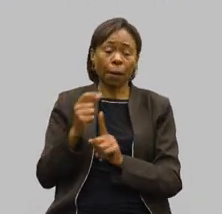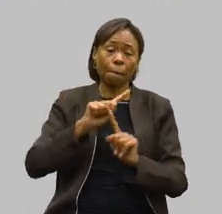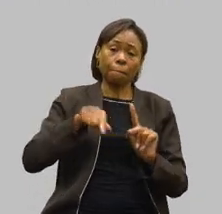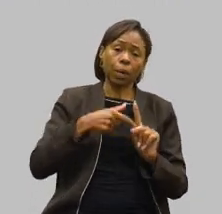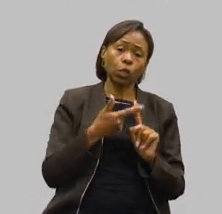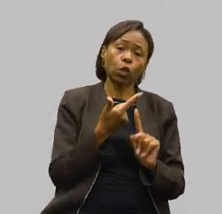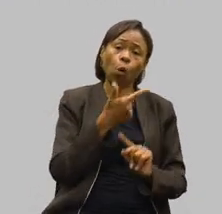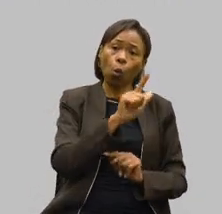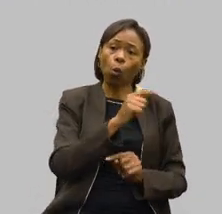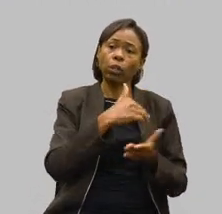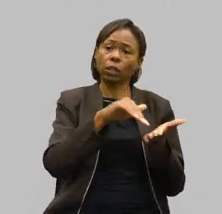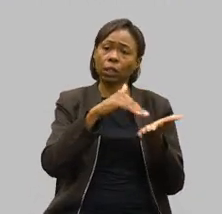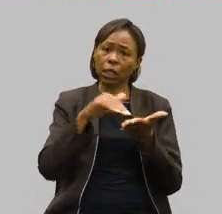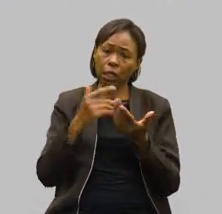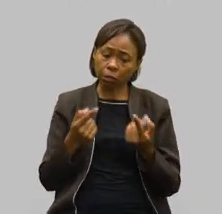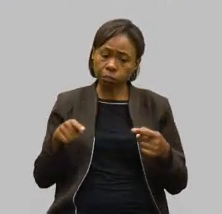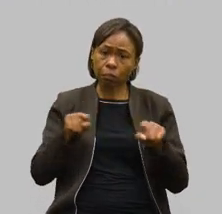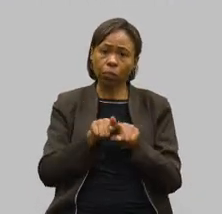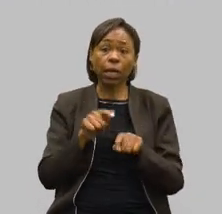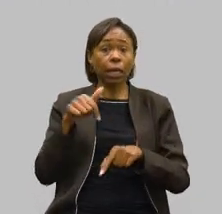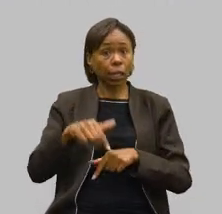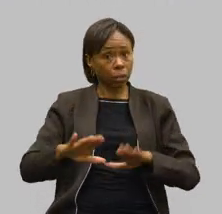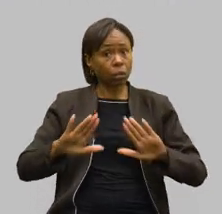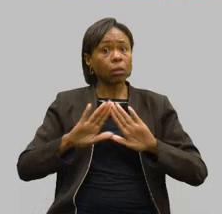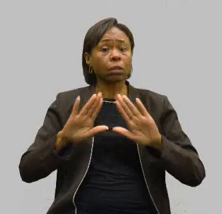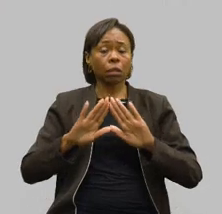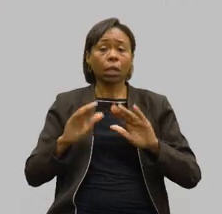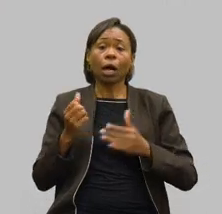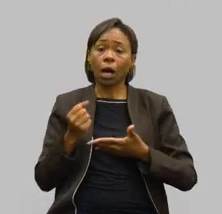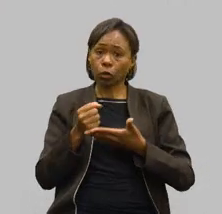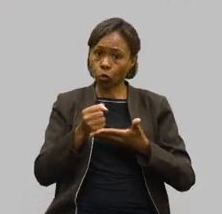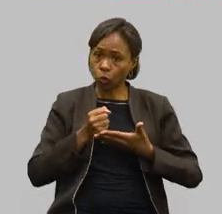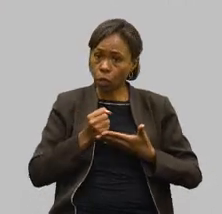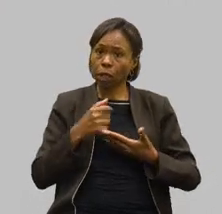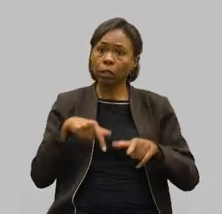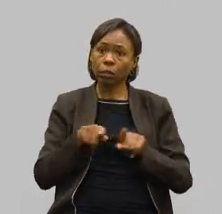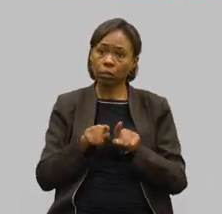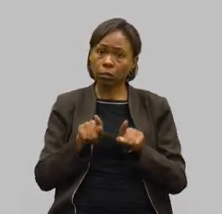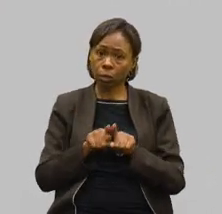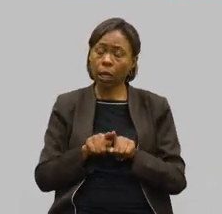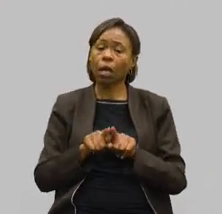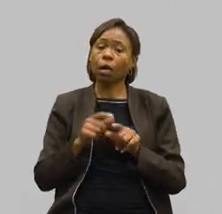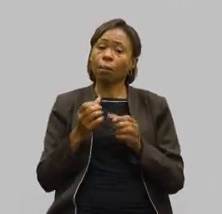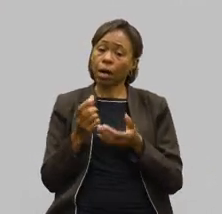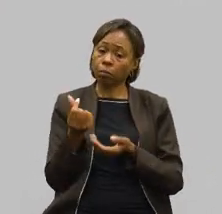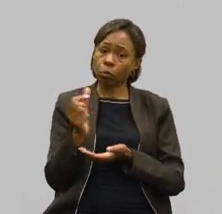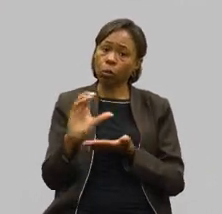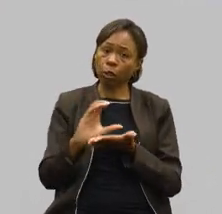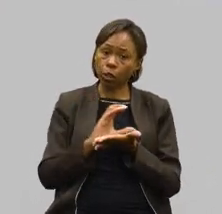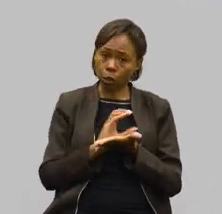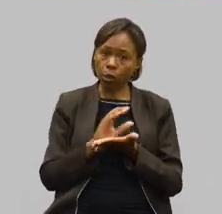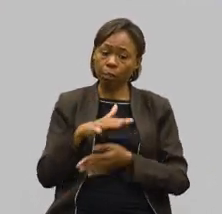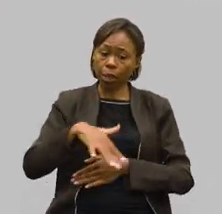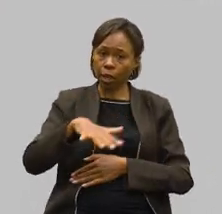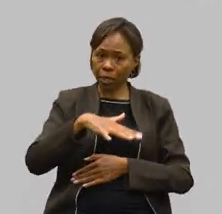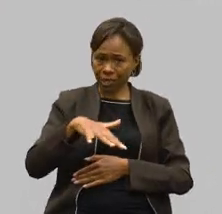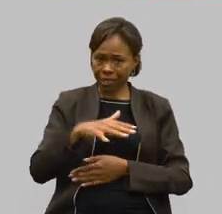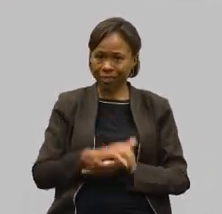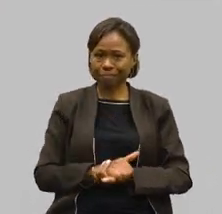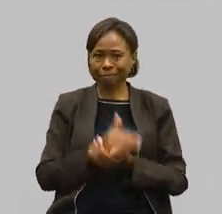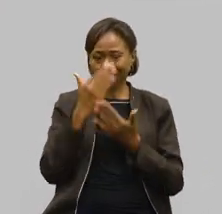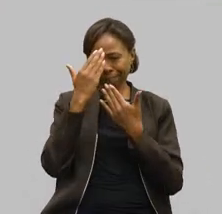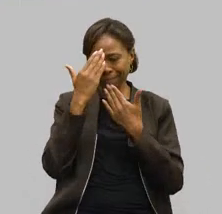contamos sempre com o trabalho da Assembleia Legislativa para implementação eh e locação de recursos também para essa área muito